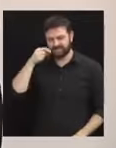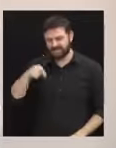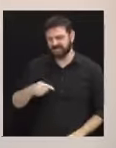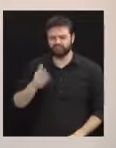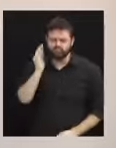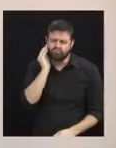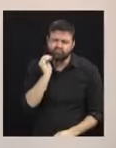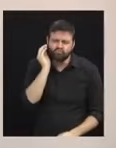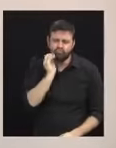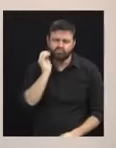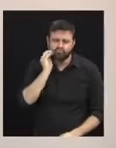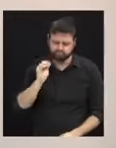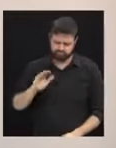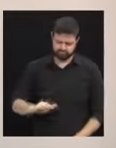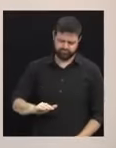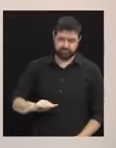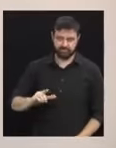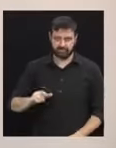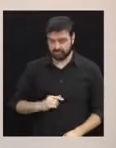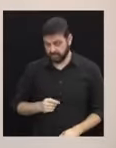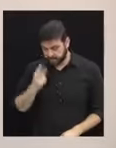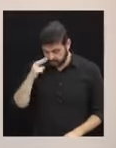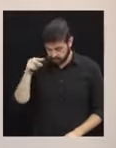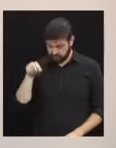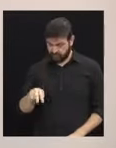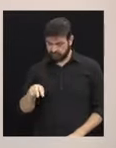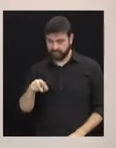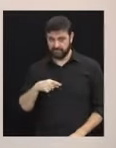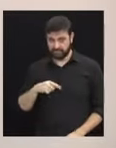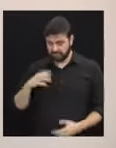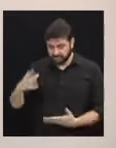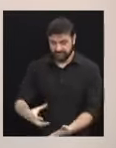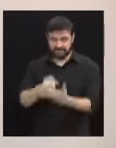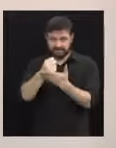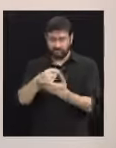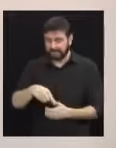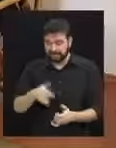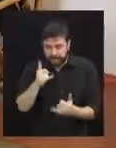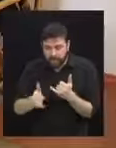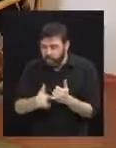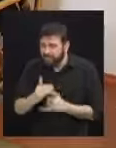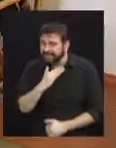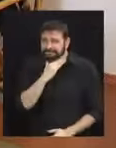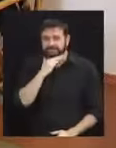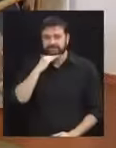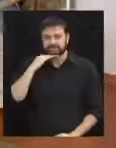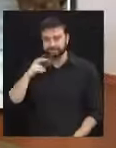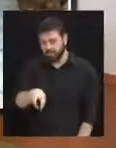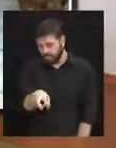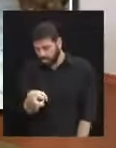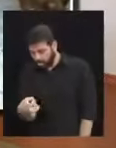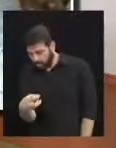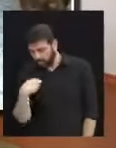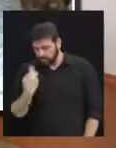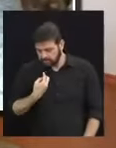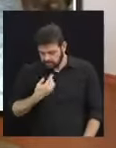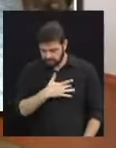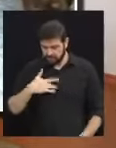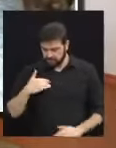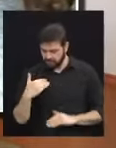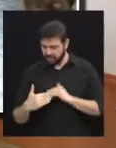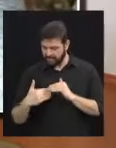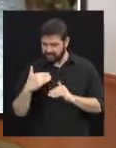bonzinho, né? Ele é muito assim, a gente recuperou ele, a gente pegou morto praticamente e ele ressuscitou nas nossas mãos. Então a